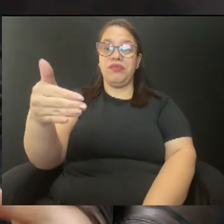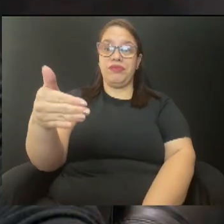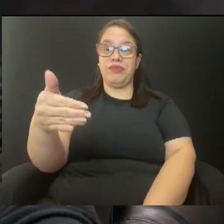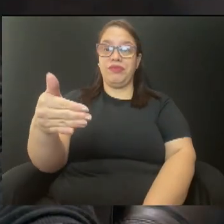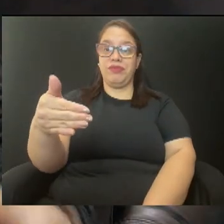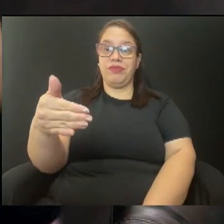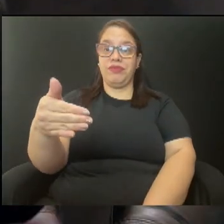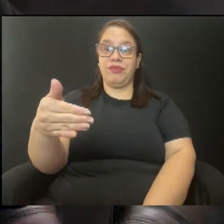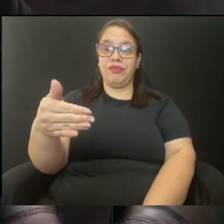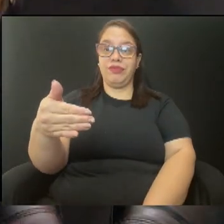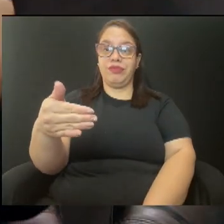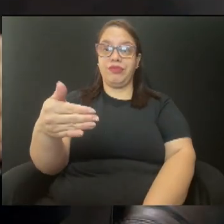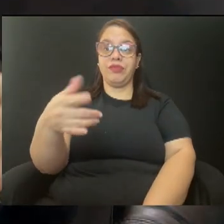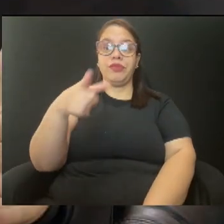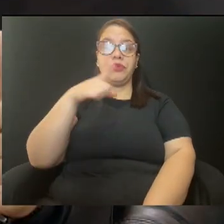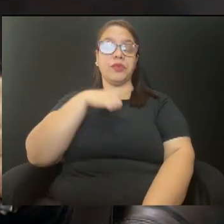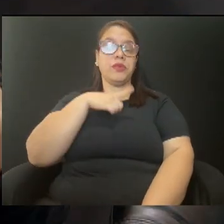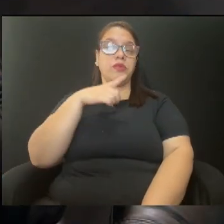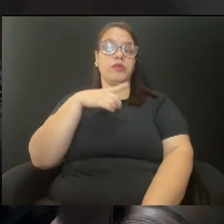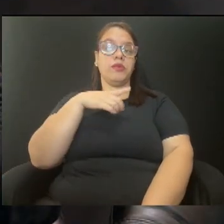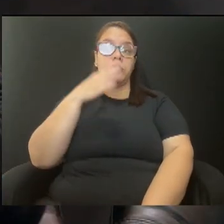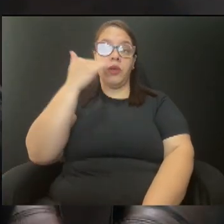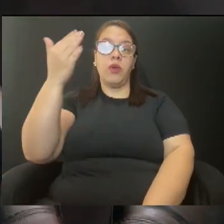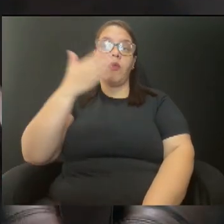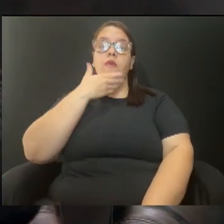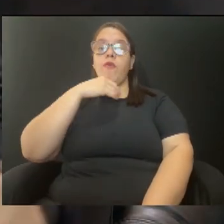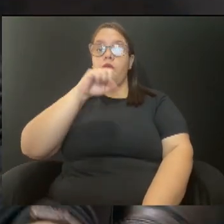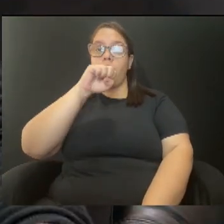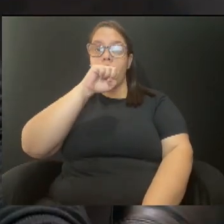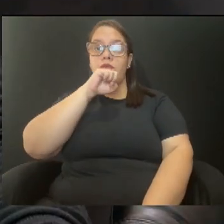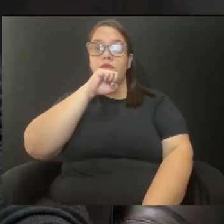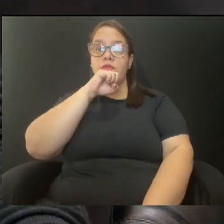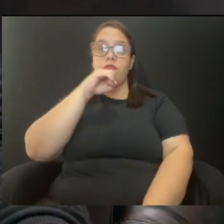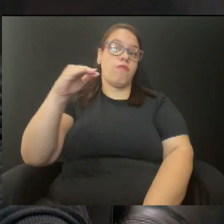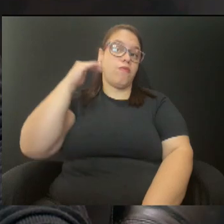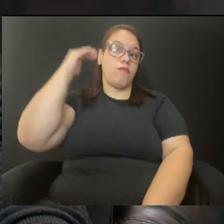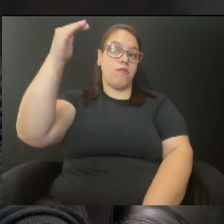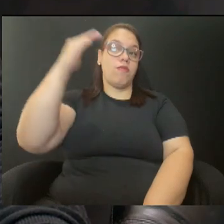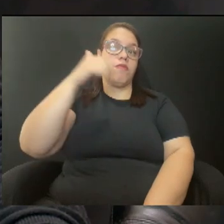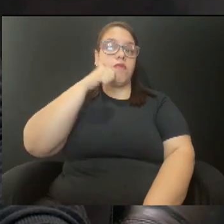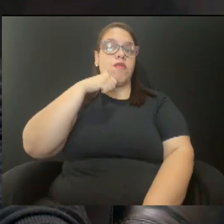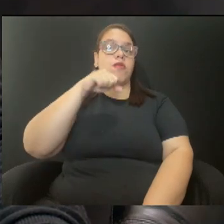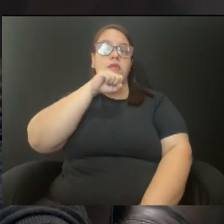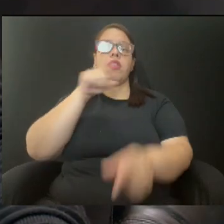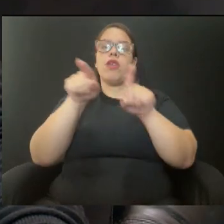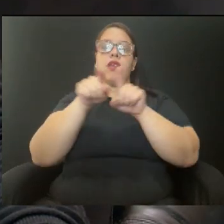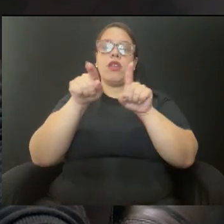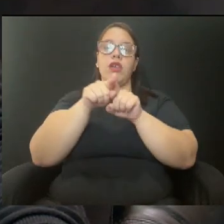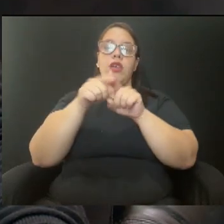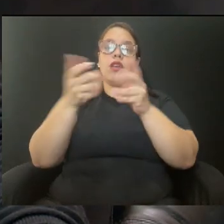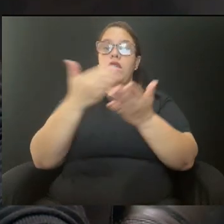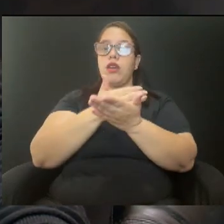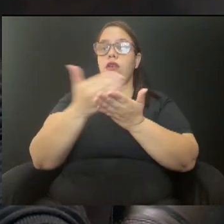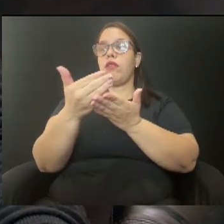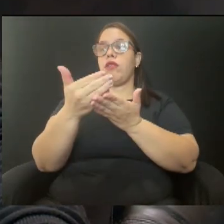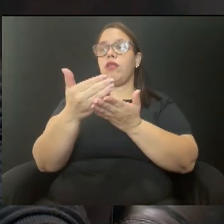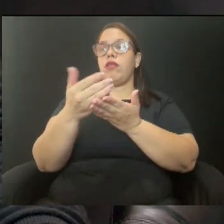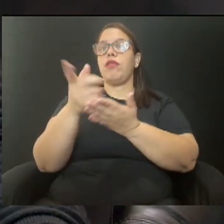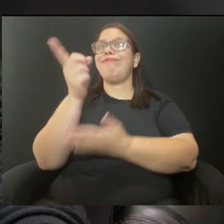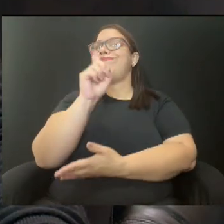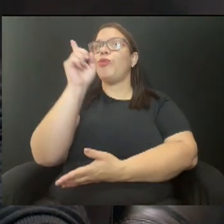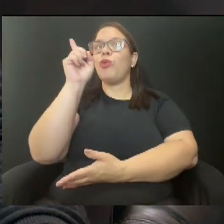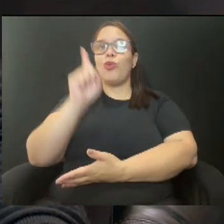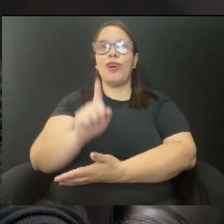tem a inspiração, o meu pai já está num patamar X, minha mãe também, e já quer começar daquele patamar, e não é assim. A gente sabe que